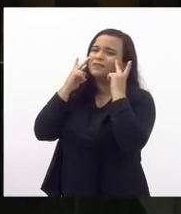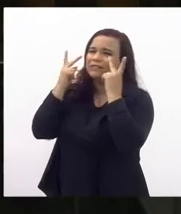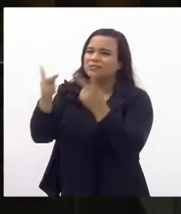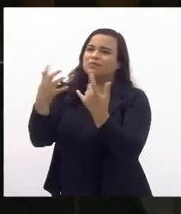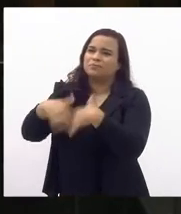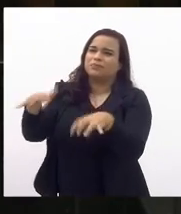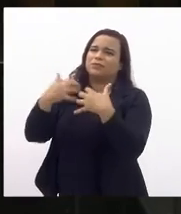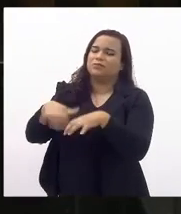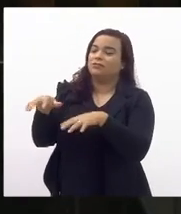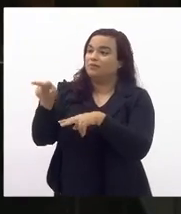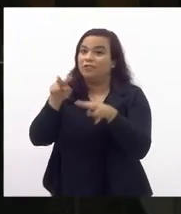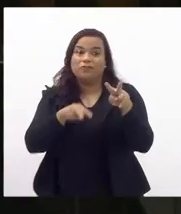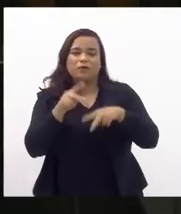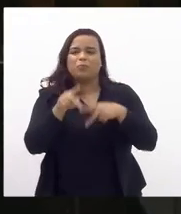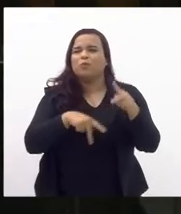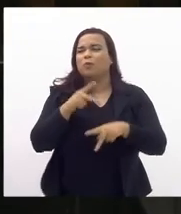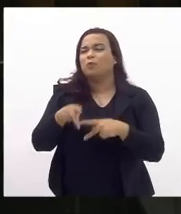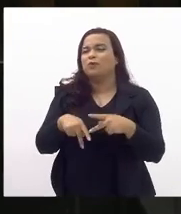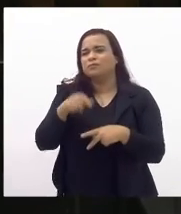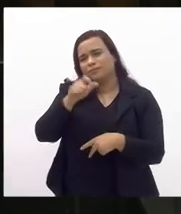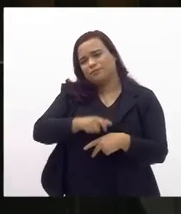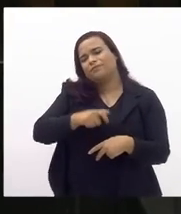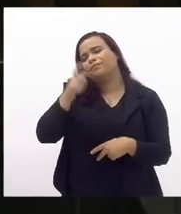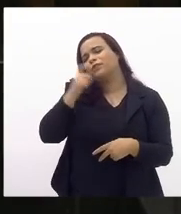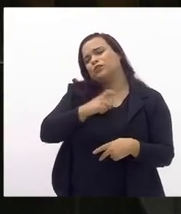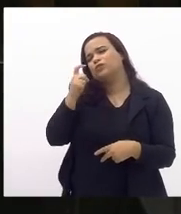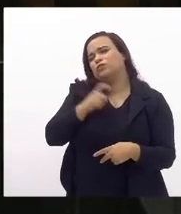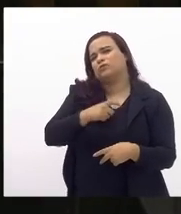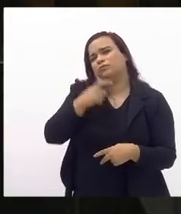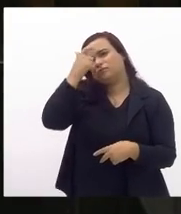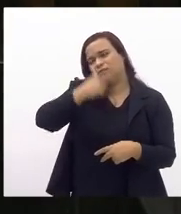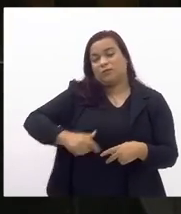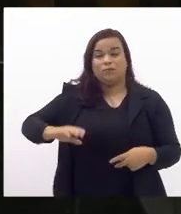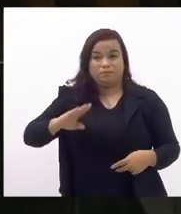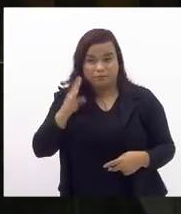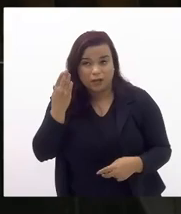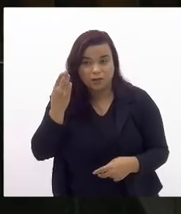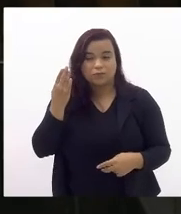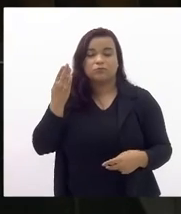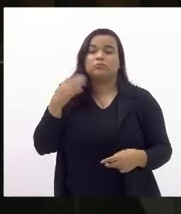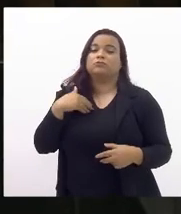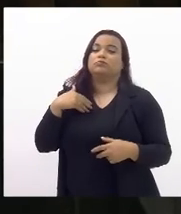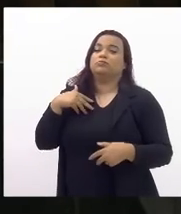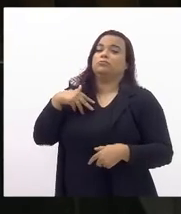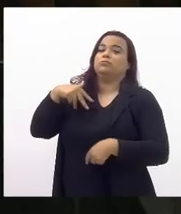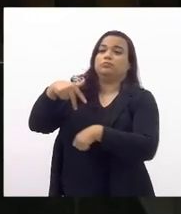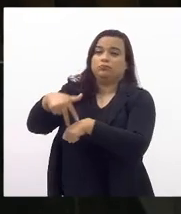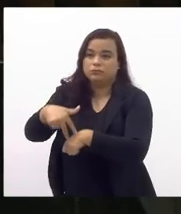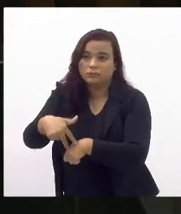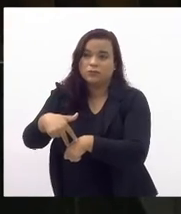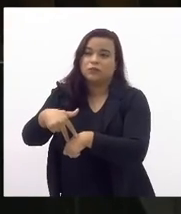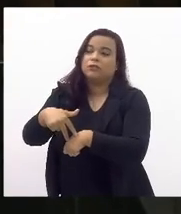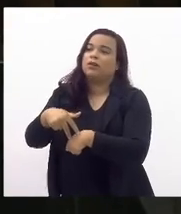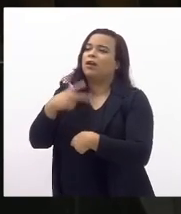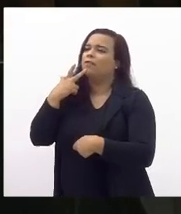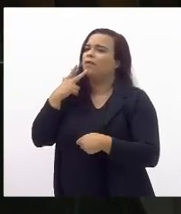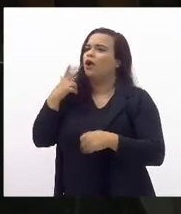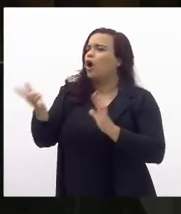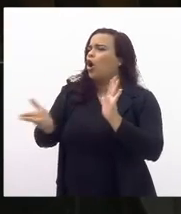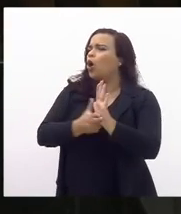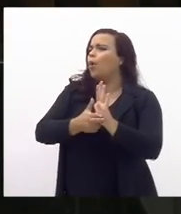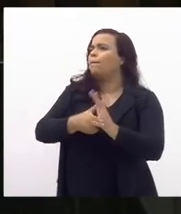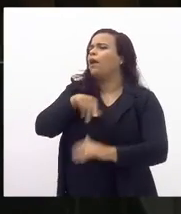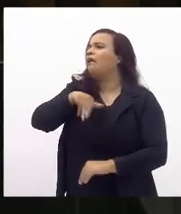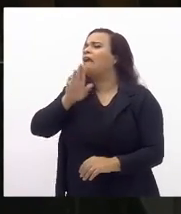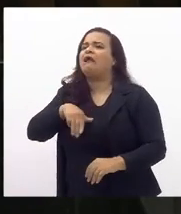mentira. Então ele teve a cara de pau e a petulância de botar na conta de outros entes federativos a incompetência da